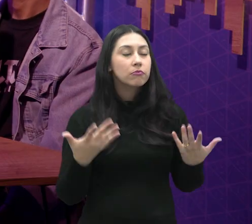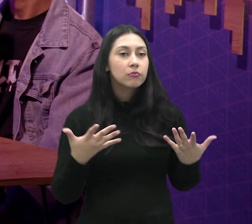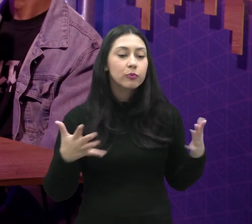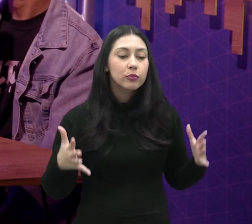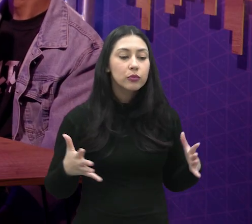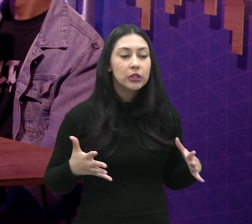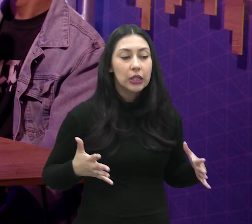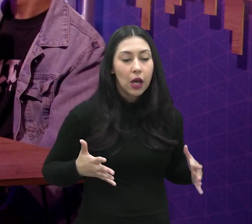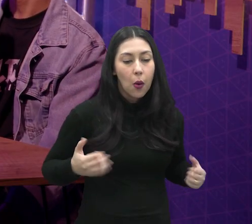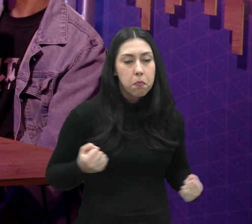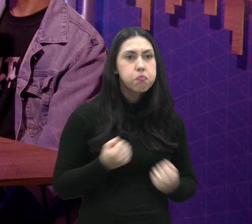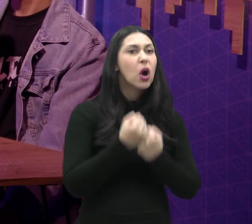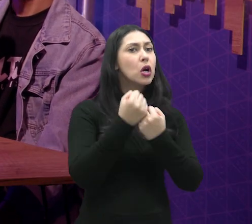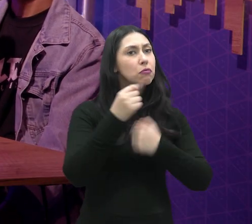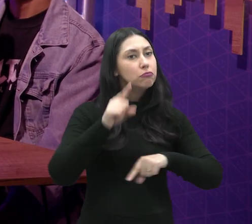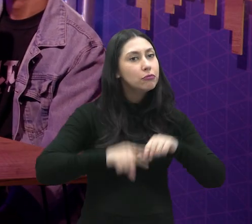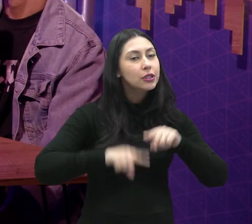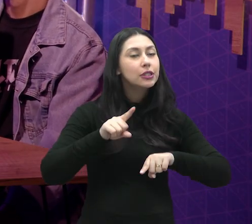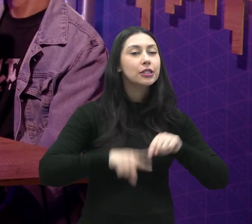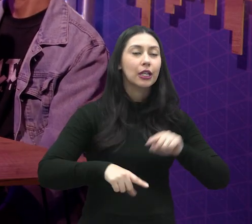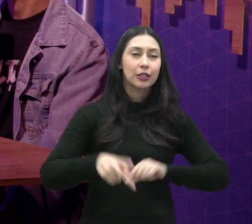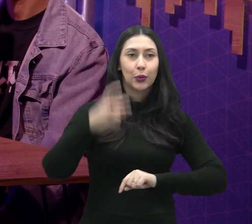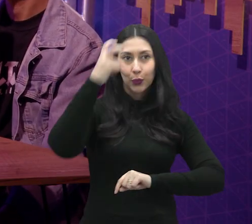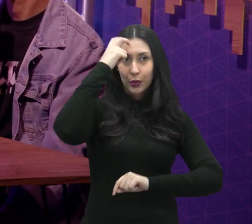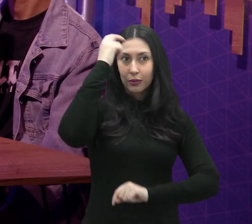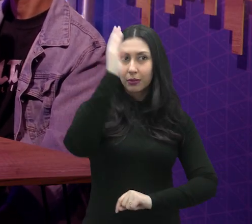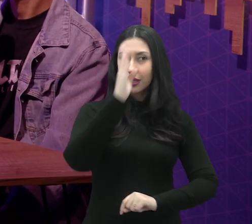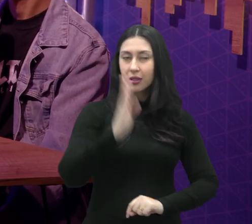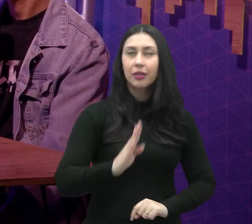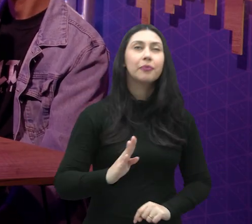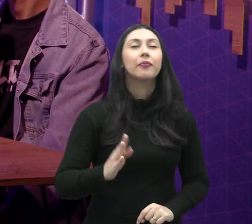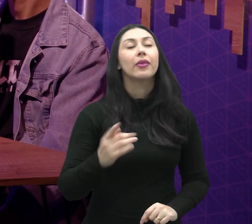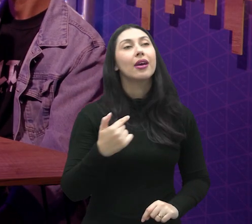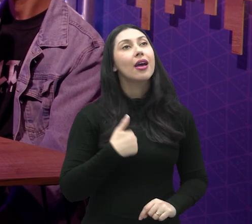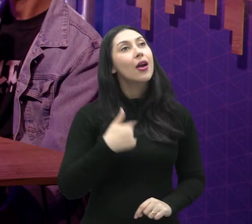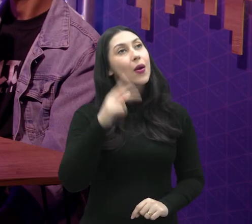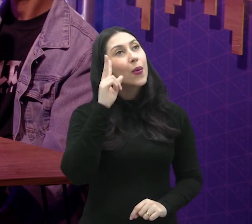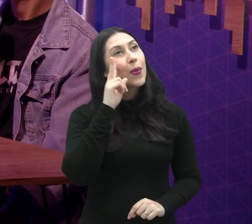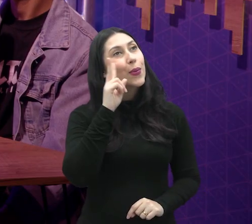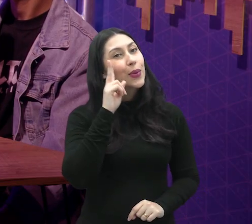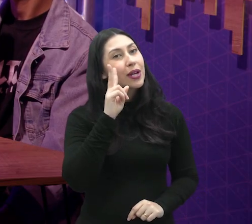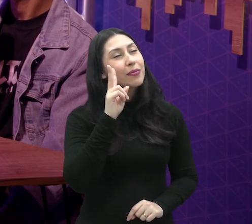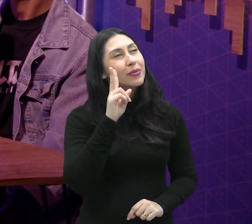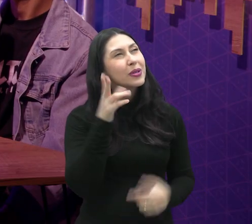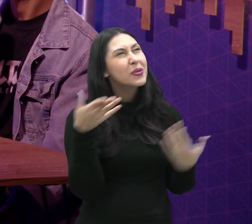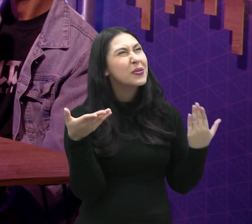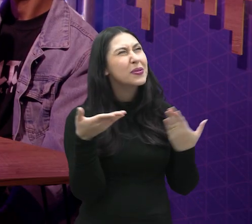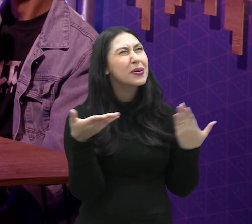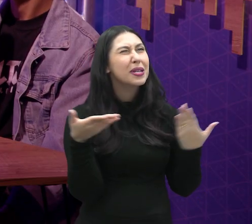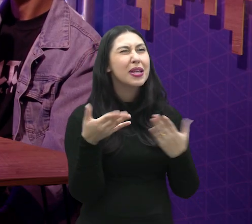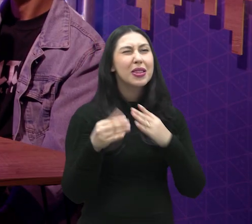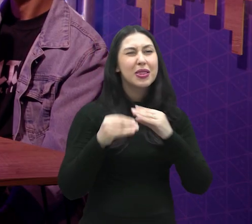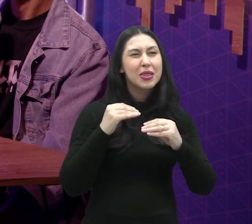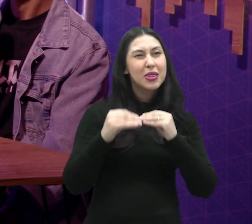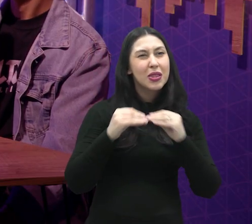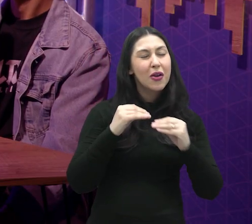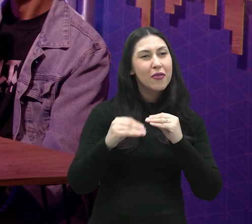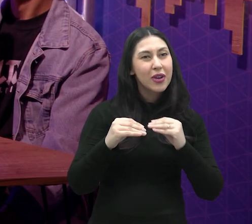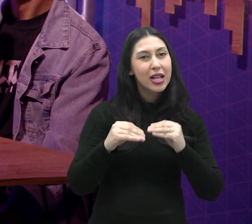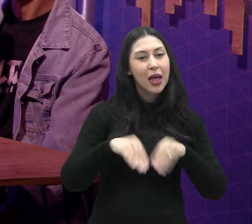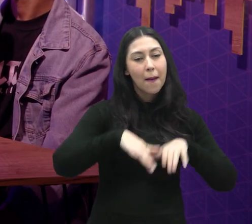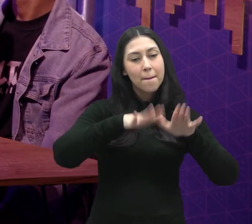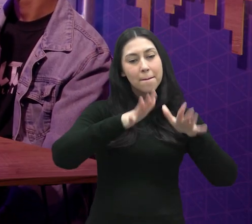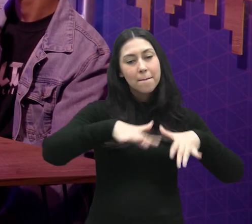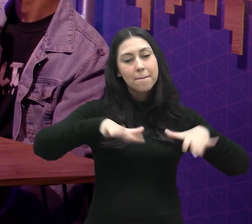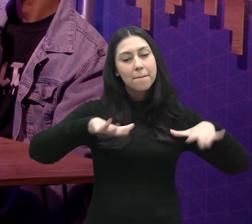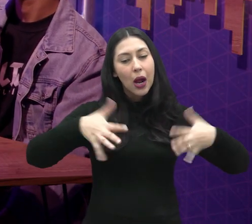reforço de elementos culturais. Eu lembro muito, Vitor, que tá mais recente na minha cabeça, a novela Mar do